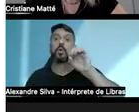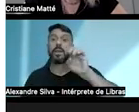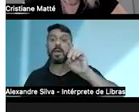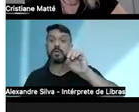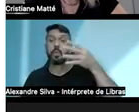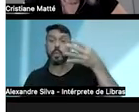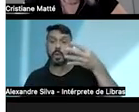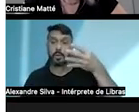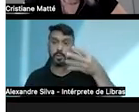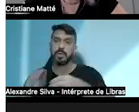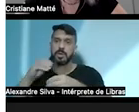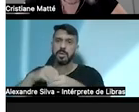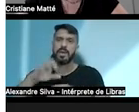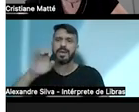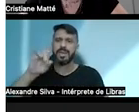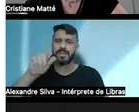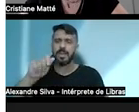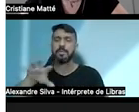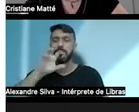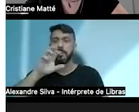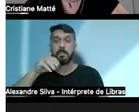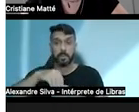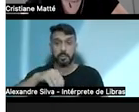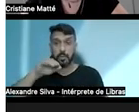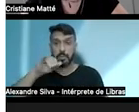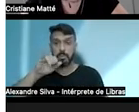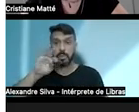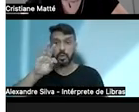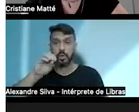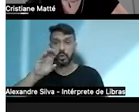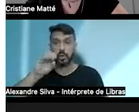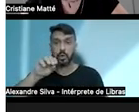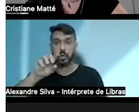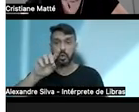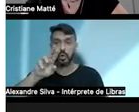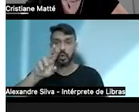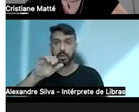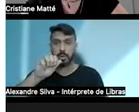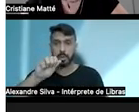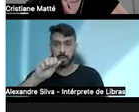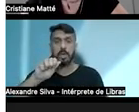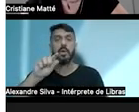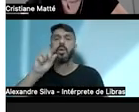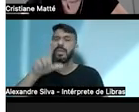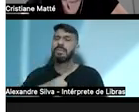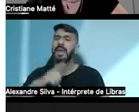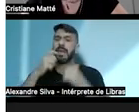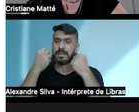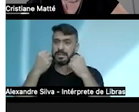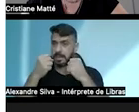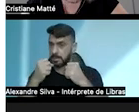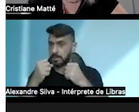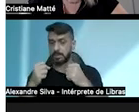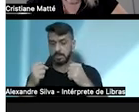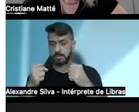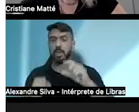gente encontra lá na cadeia respiratória mitocondrial. O que a gente observou aqui? A gente vê que o exercício já tem um efeito por si só, né?